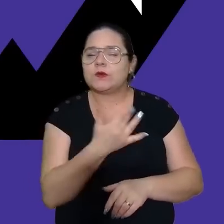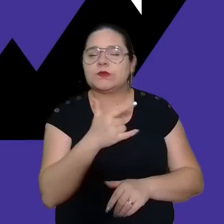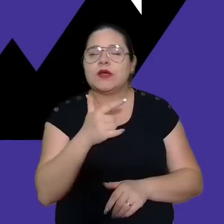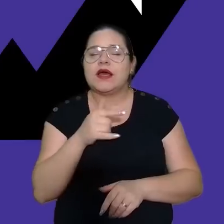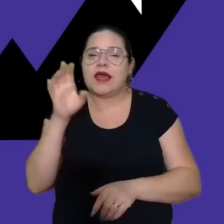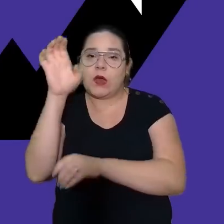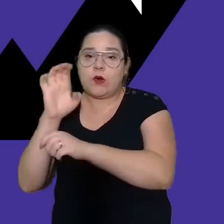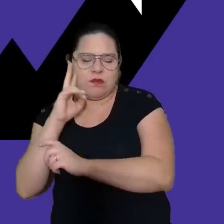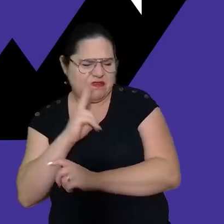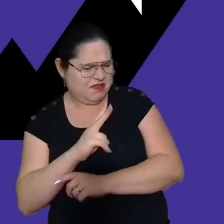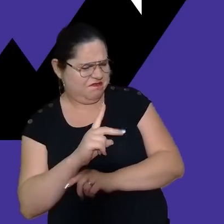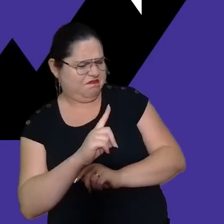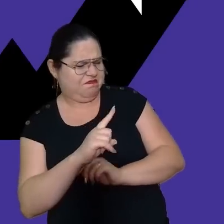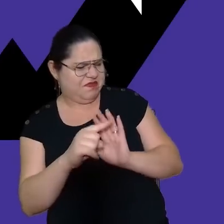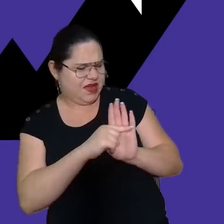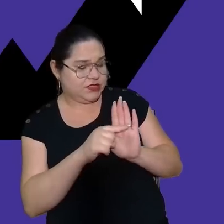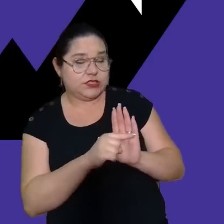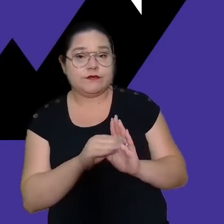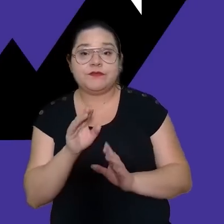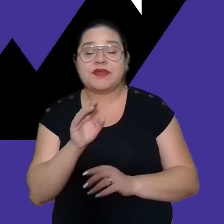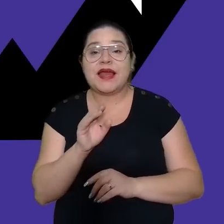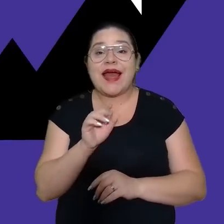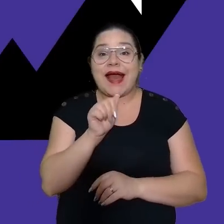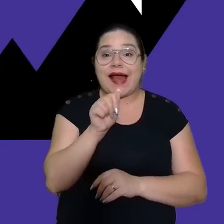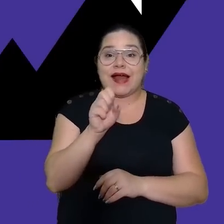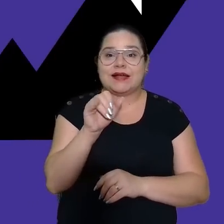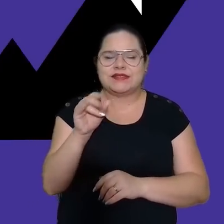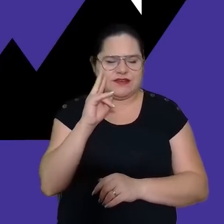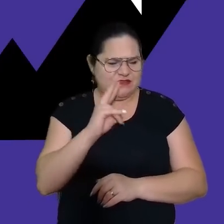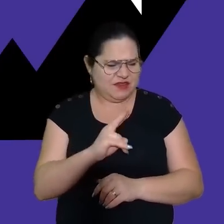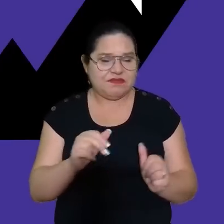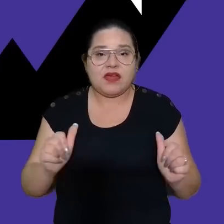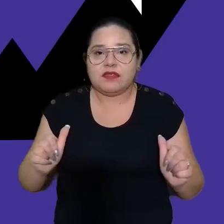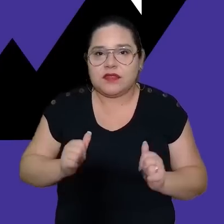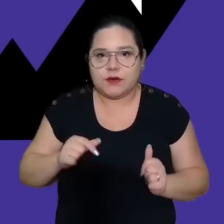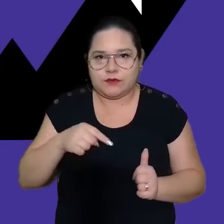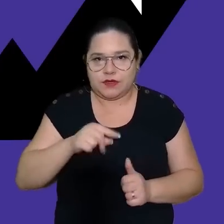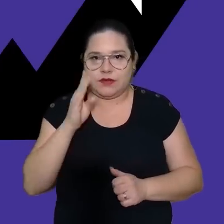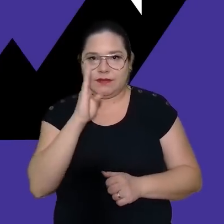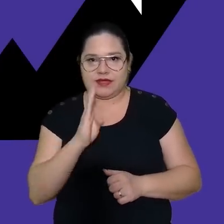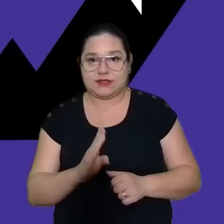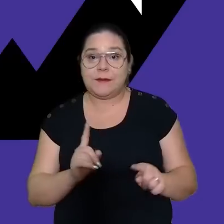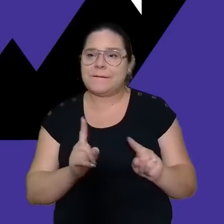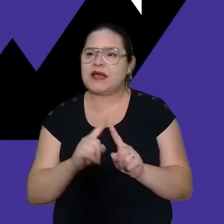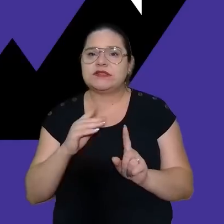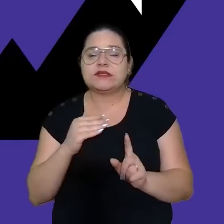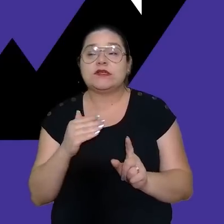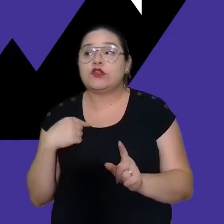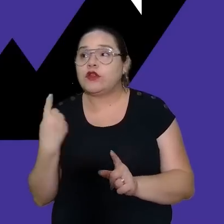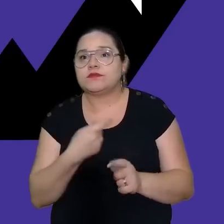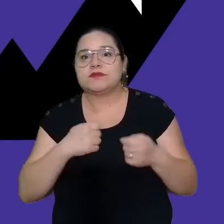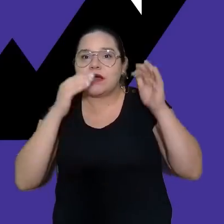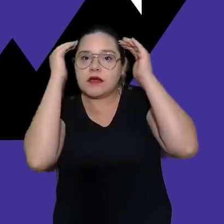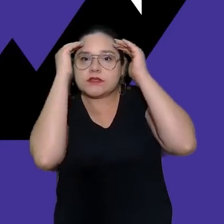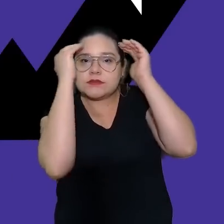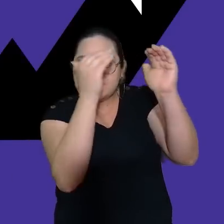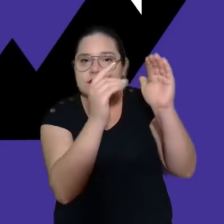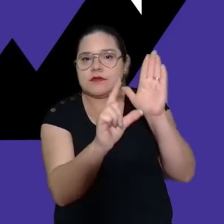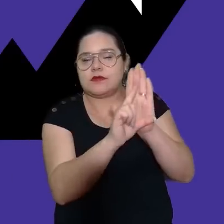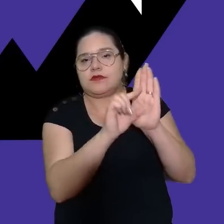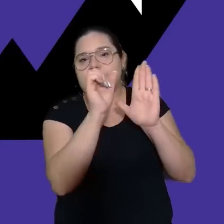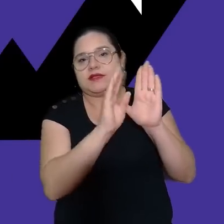Brasil, mas em todos os casos a gente tem que cumprir a lei brasileira, certo? Temos que reduzir a